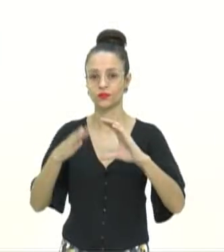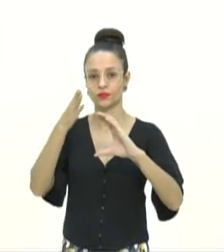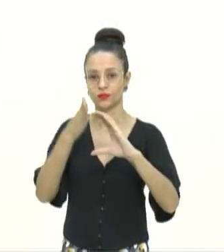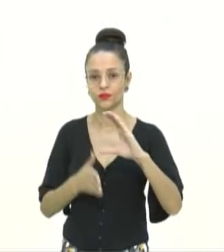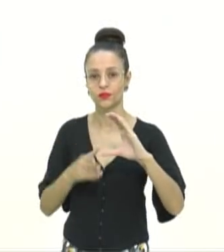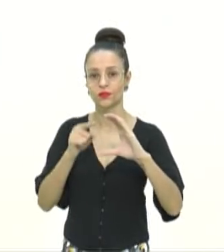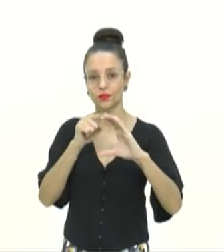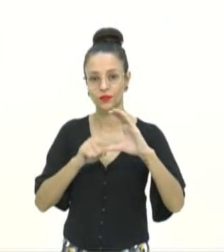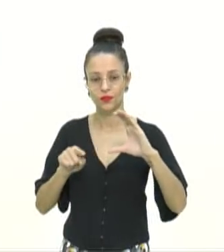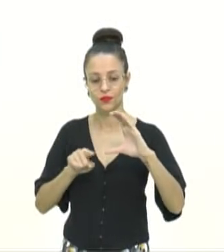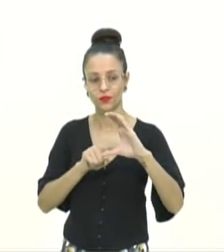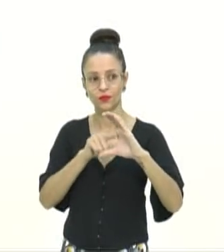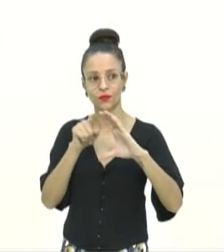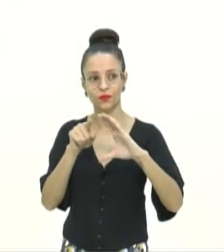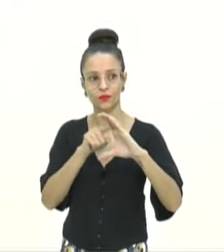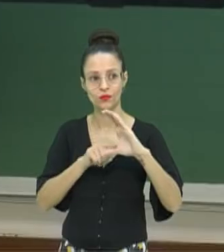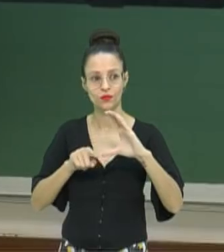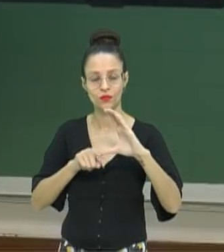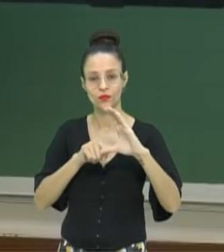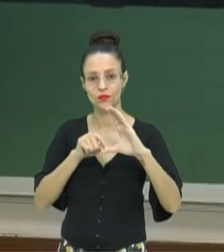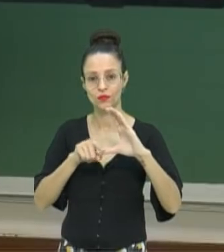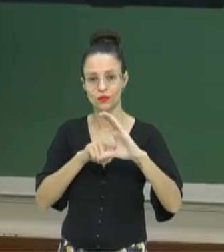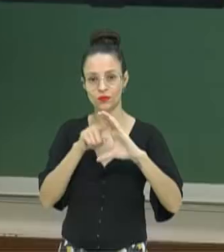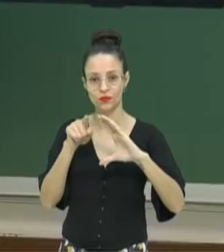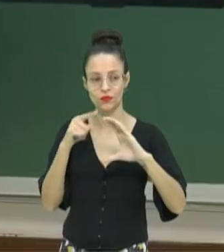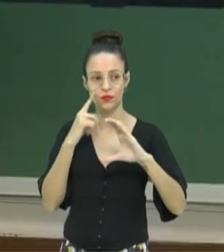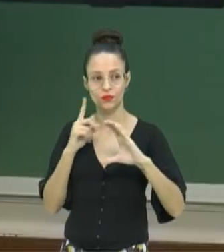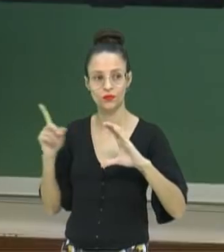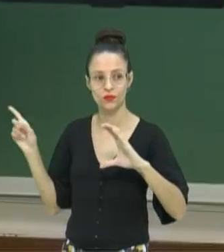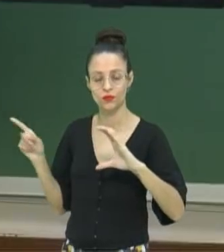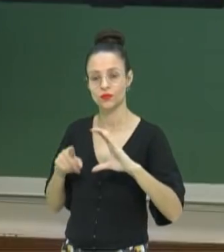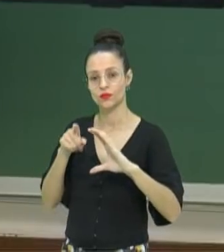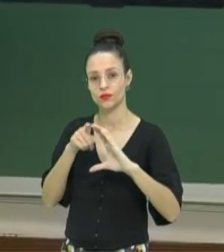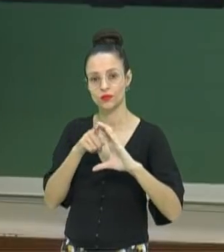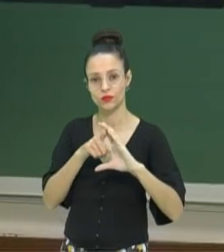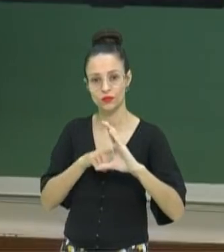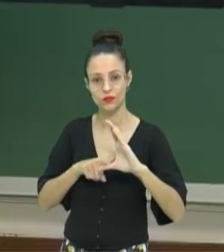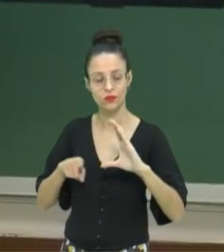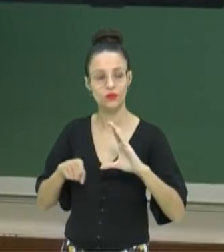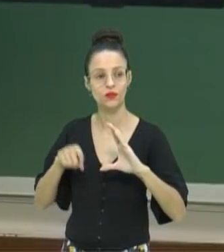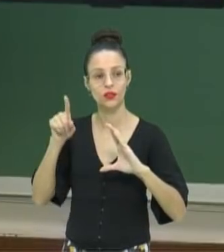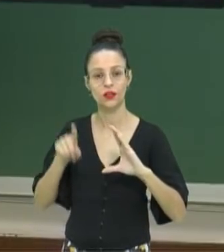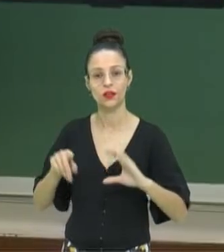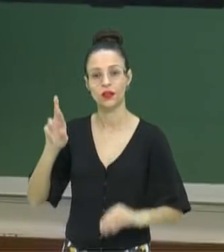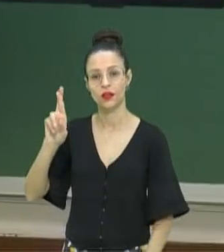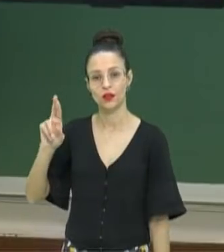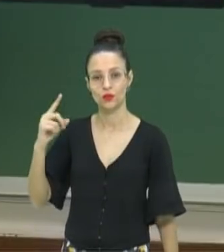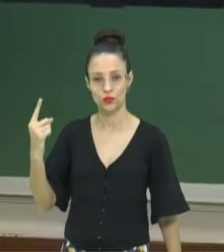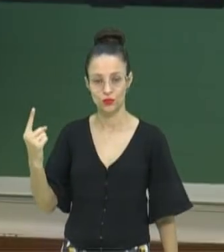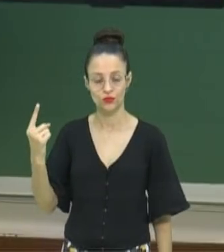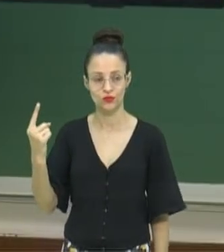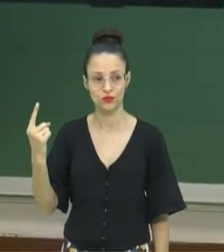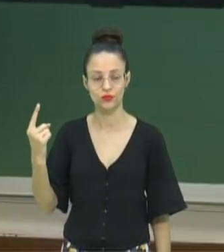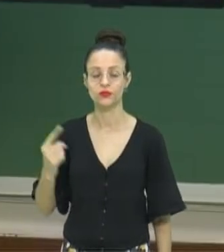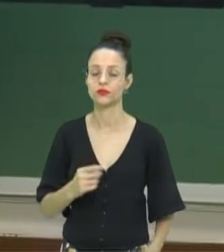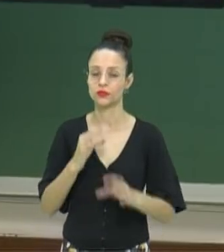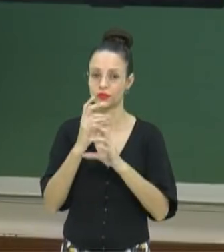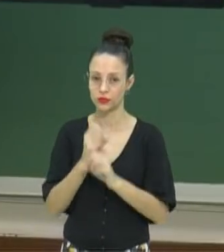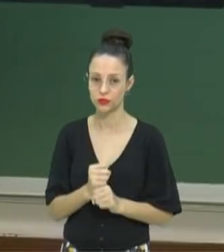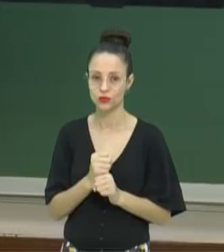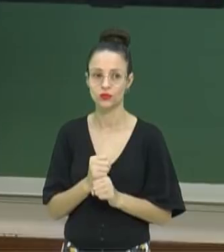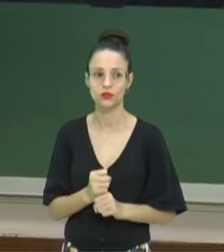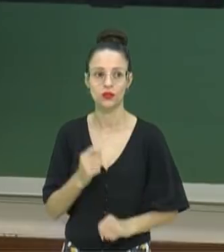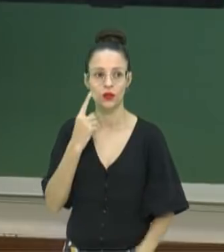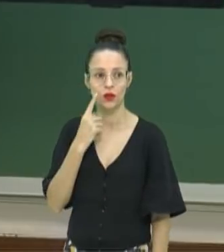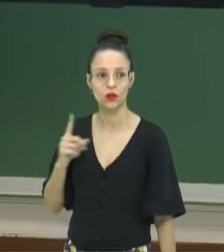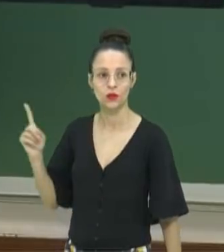semicírculo é esse pequenininho aqui, ó. Esse pequenininho é raio 1. Então, calculando ali a área dele,